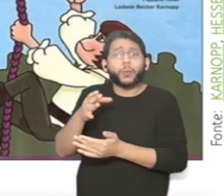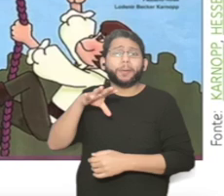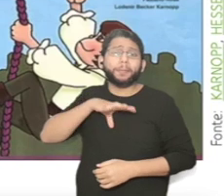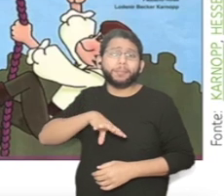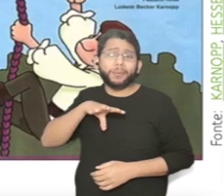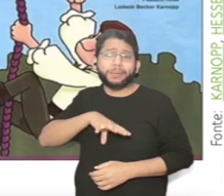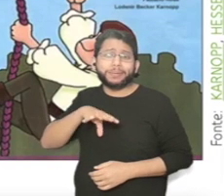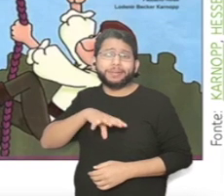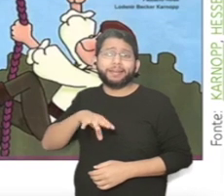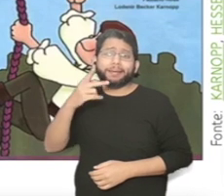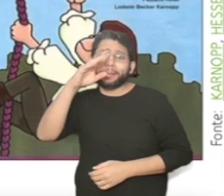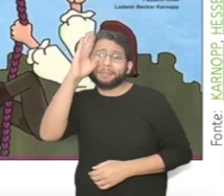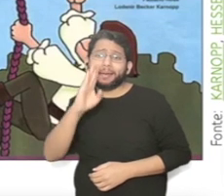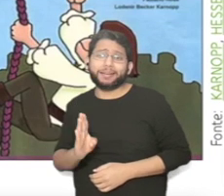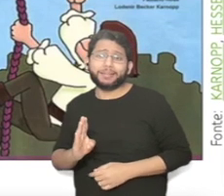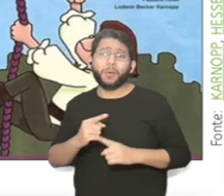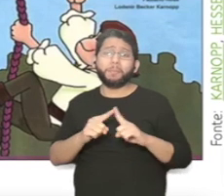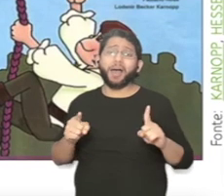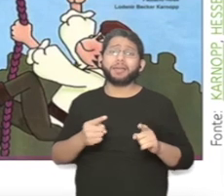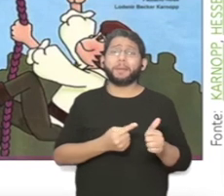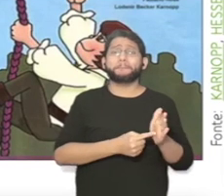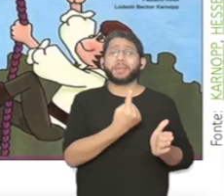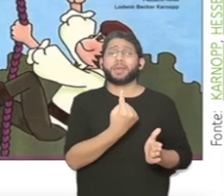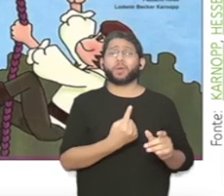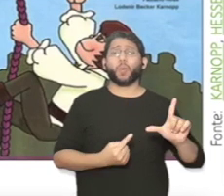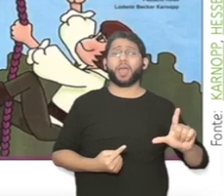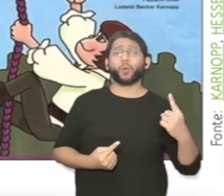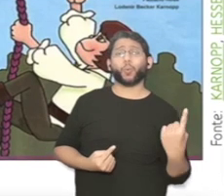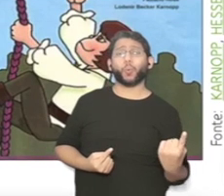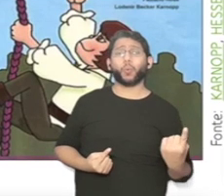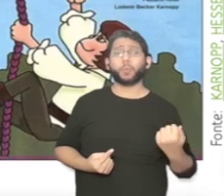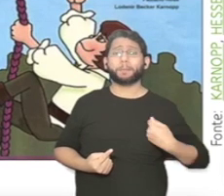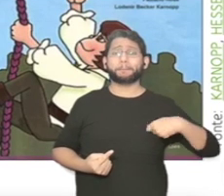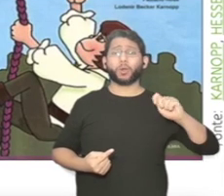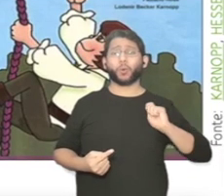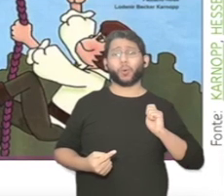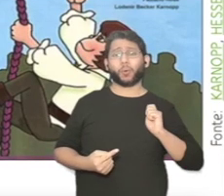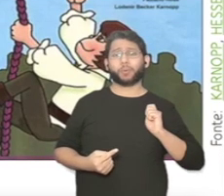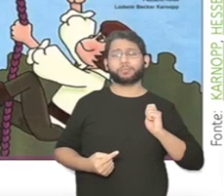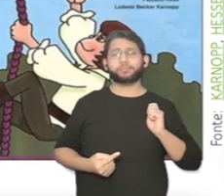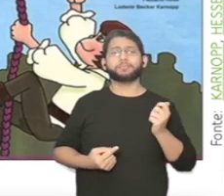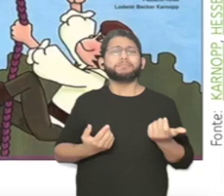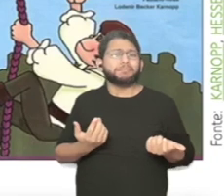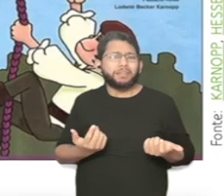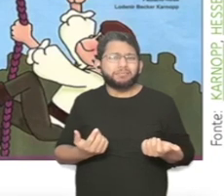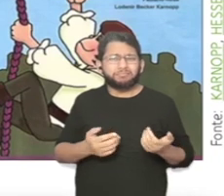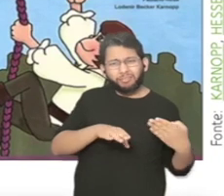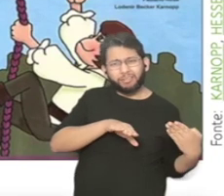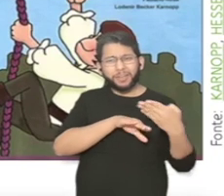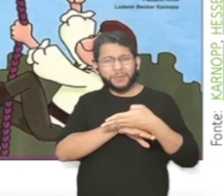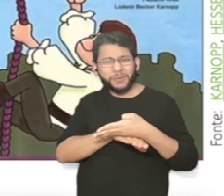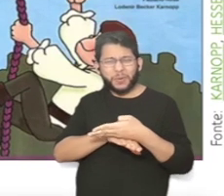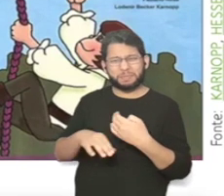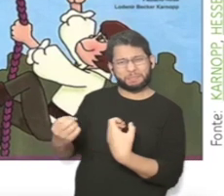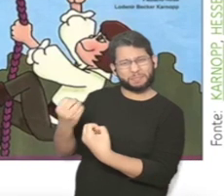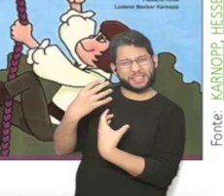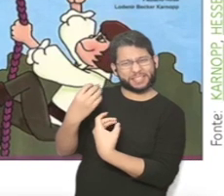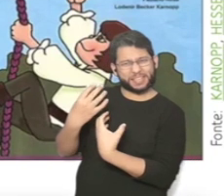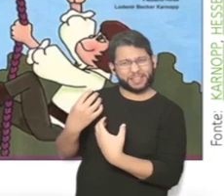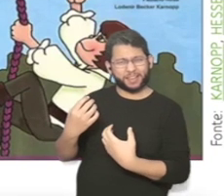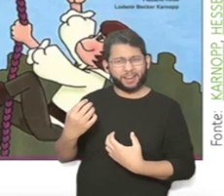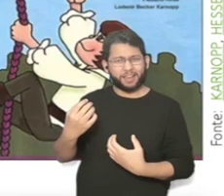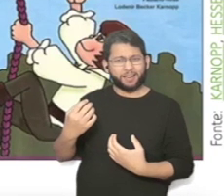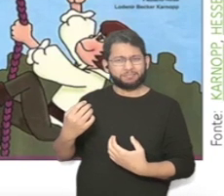não falam português, que falam, por exemplo, espanhol. Essas pessoas, elas precisam de um processo diferente de escolarização e